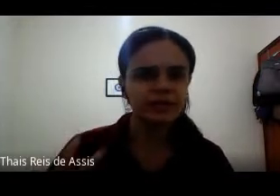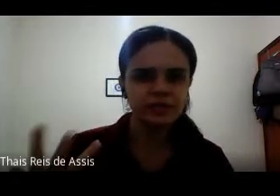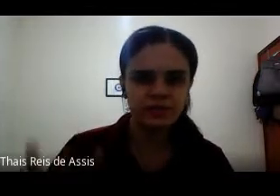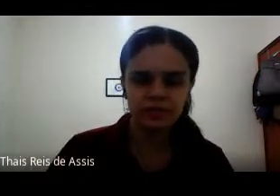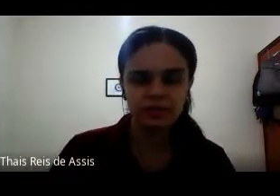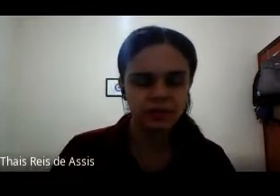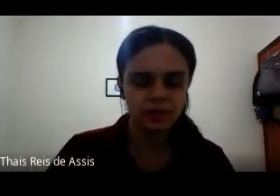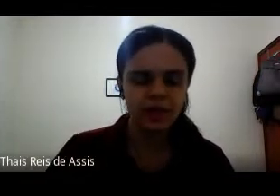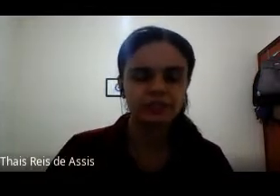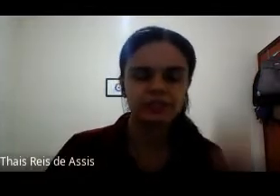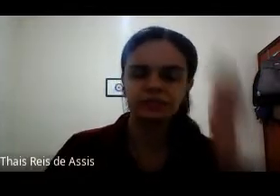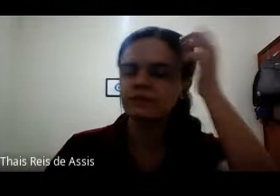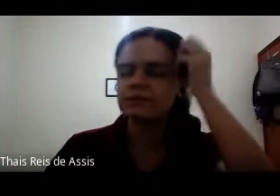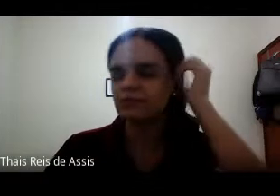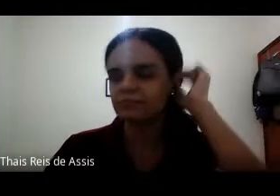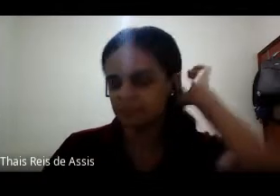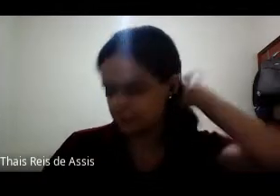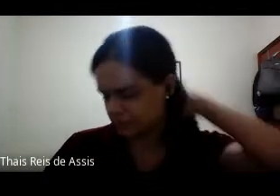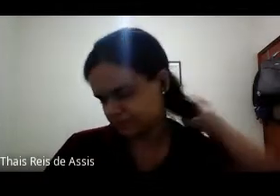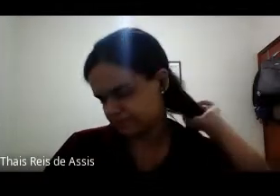de críticas ao modelo escolar que a gente vive,